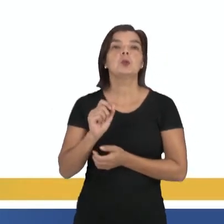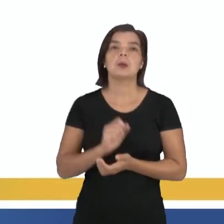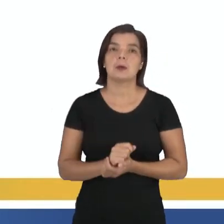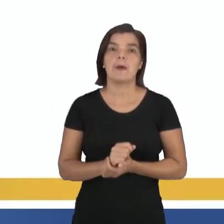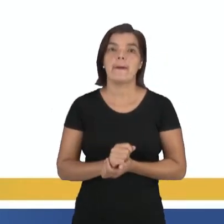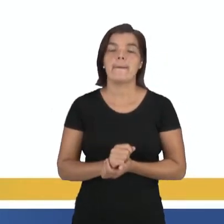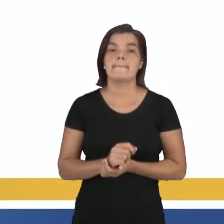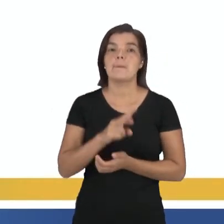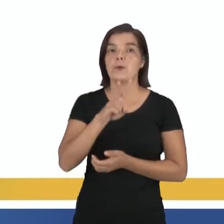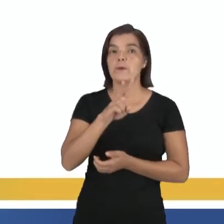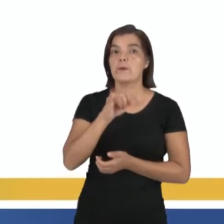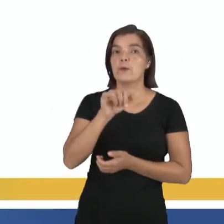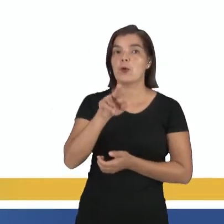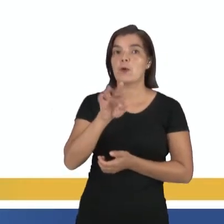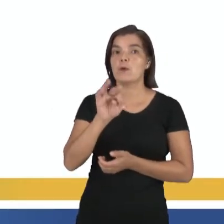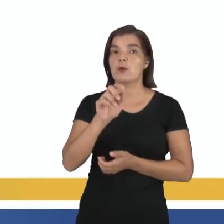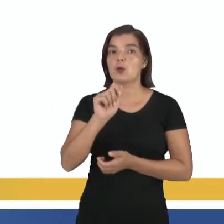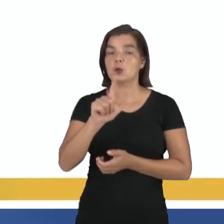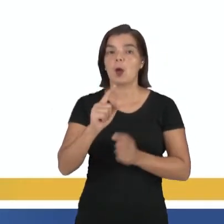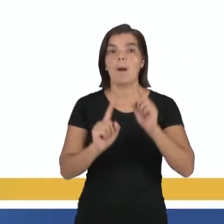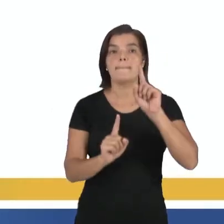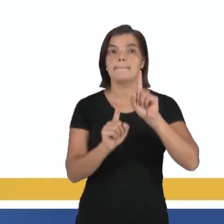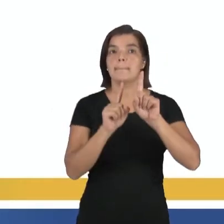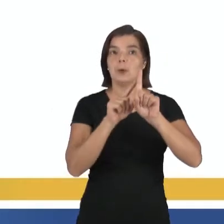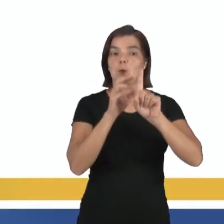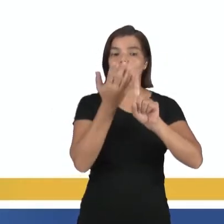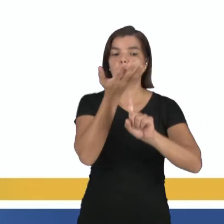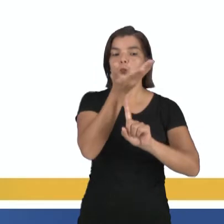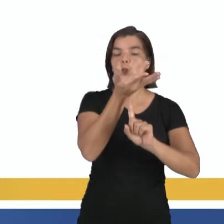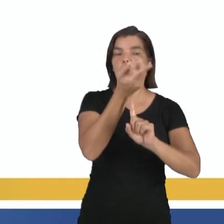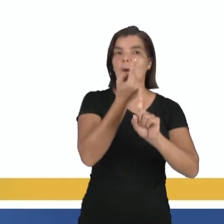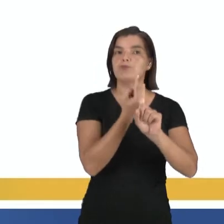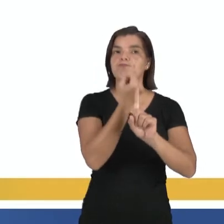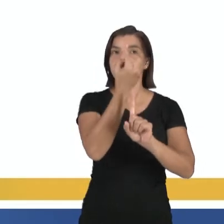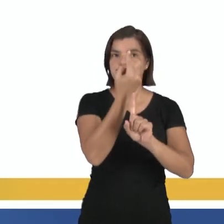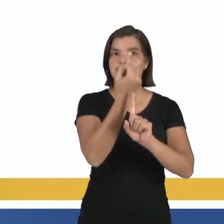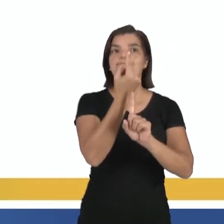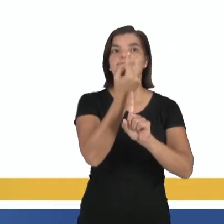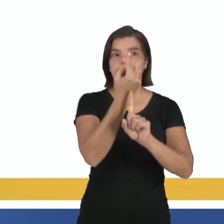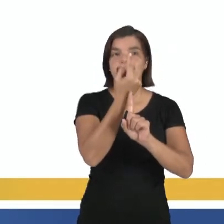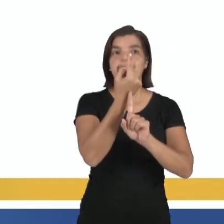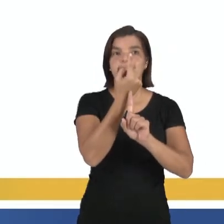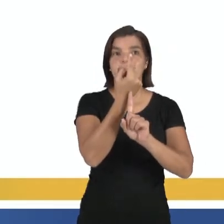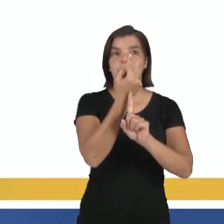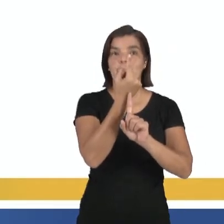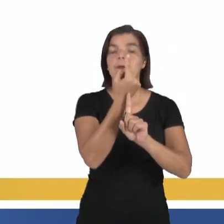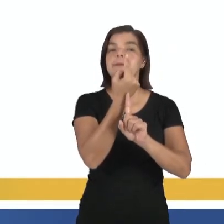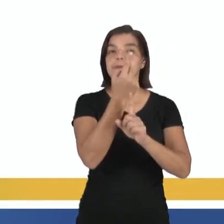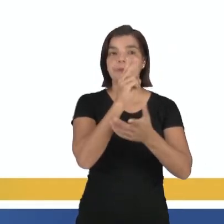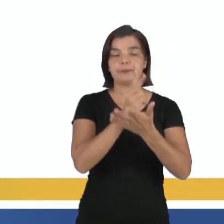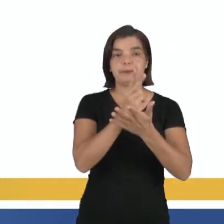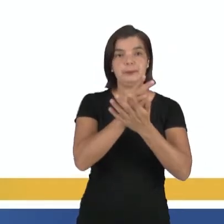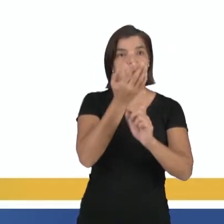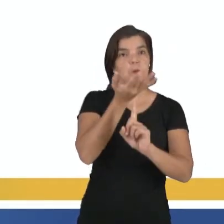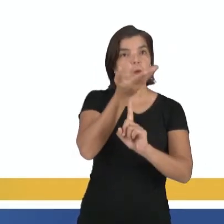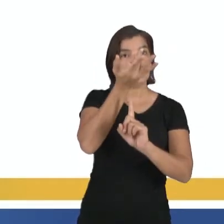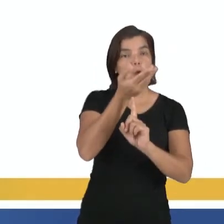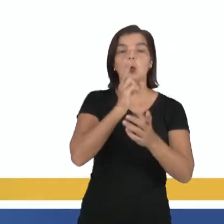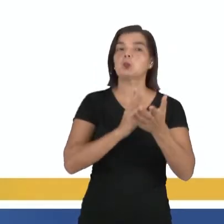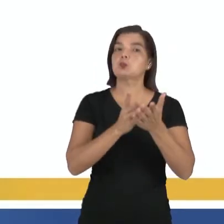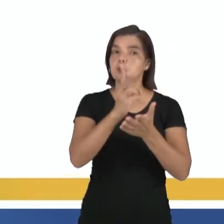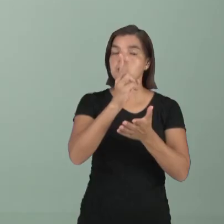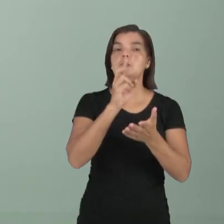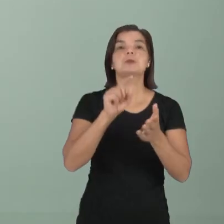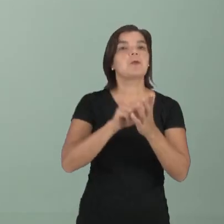e virtual quer dizer o quê? Direita quer dizer que ela está para cima, ou seja, não há uma inversão do sentido, a imagem vai está para cima, continua para